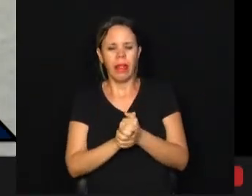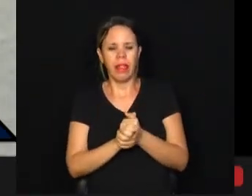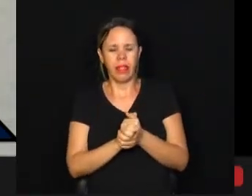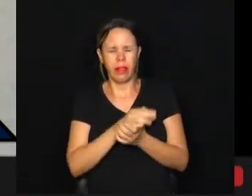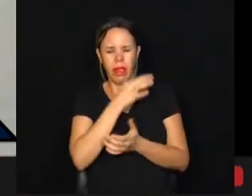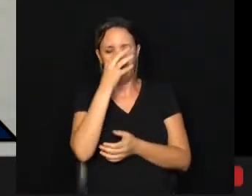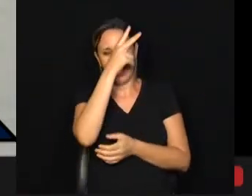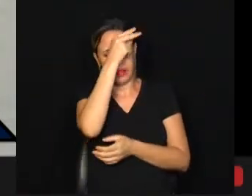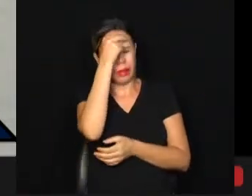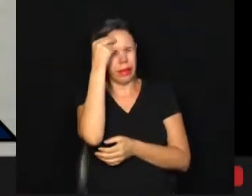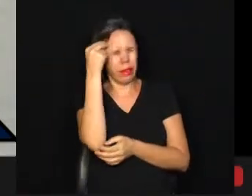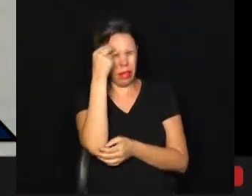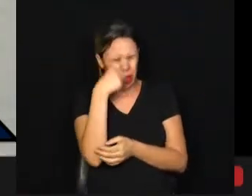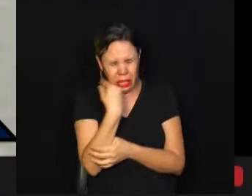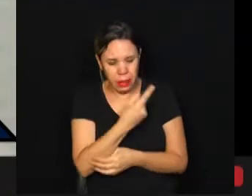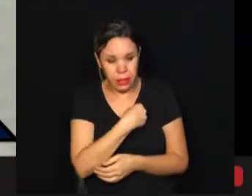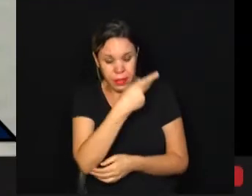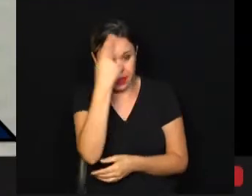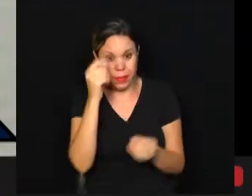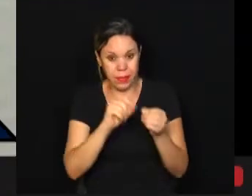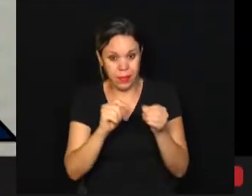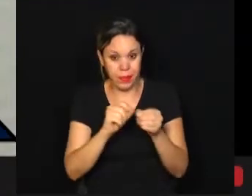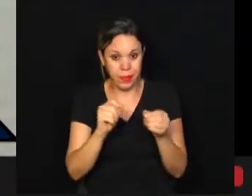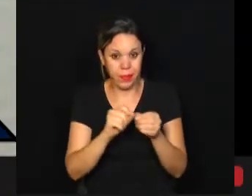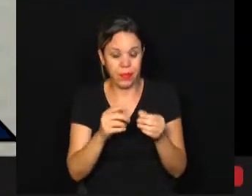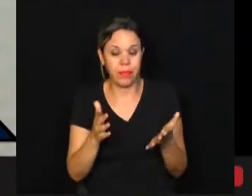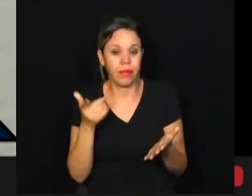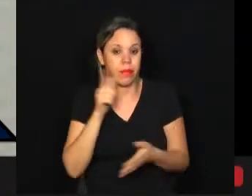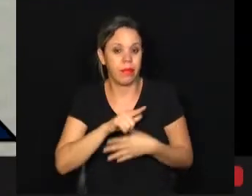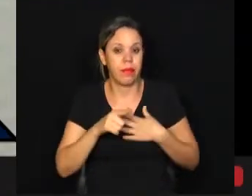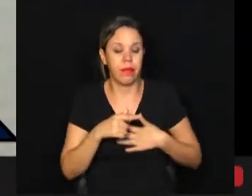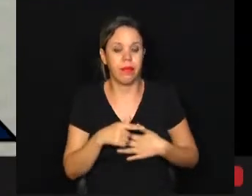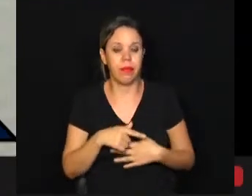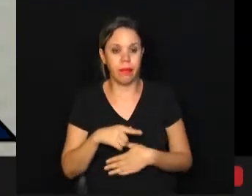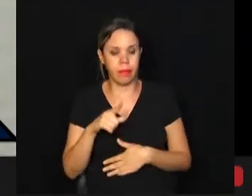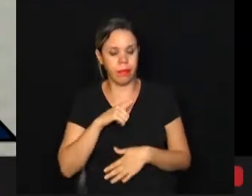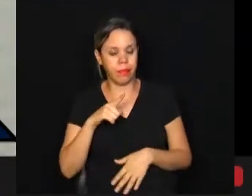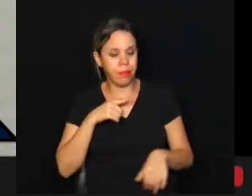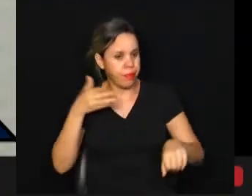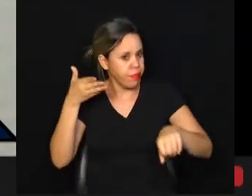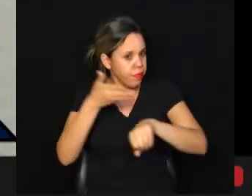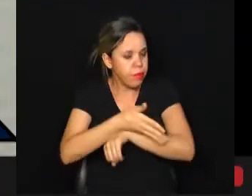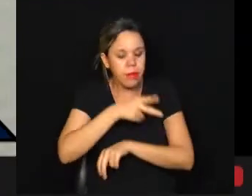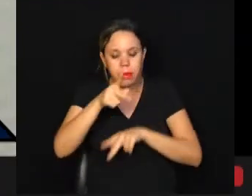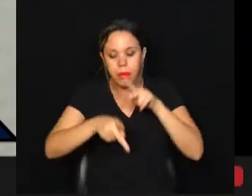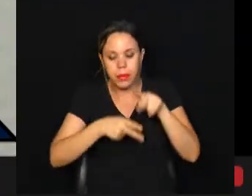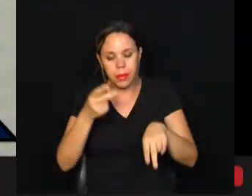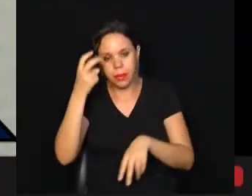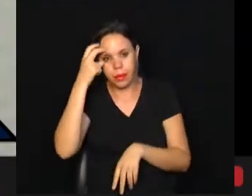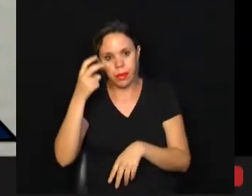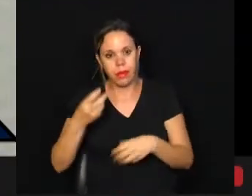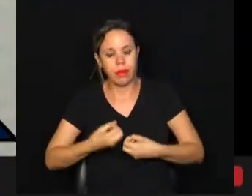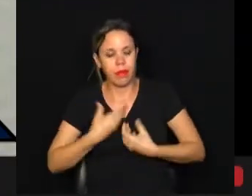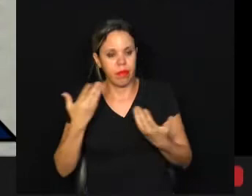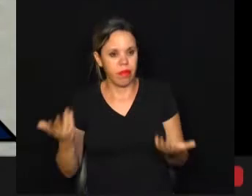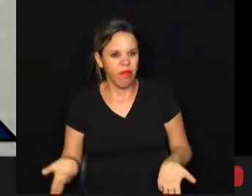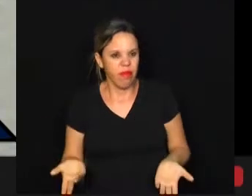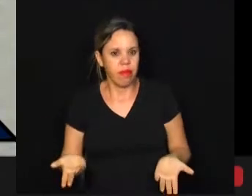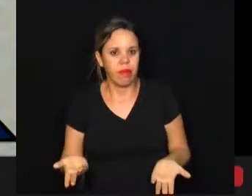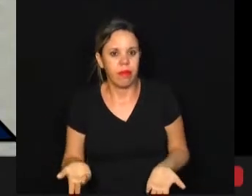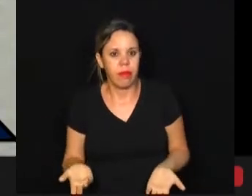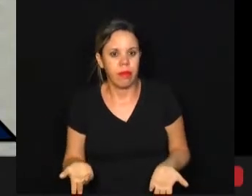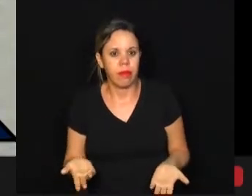né? Você não tinha que pagar para entrar, né? Você conseguia ter acesso a essas expressões culturais de uma maneira